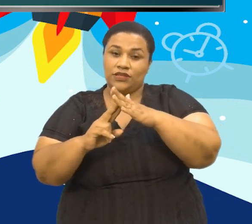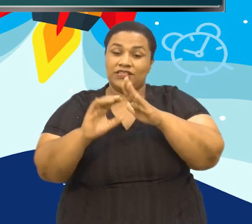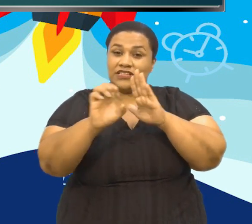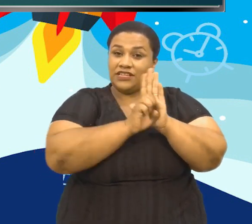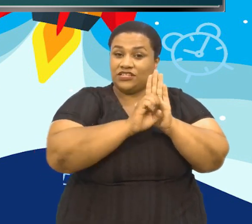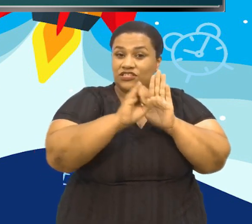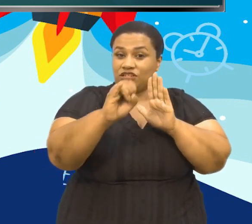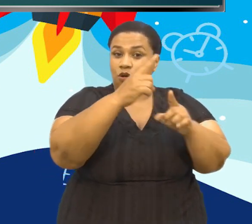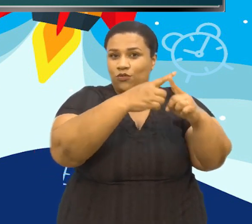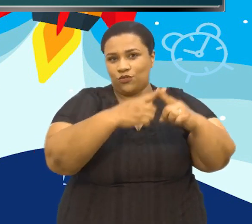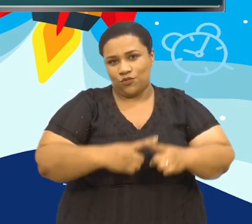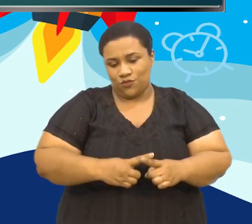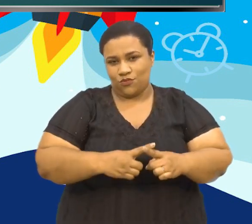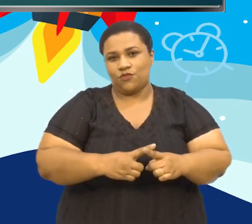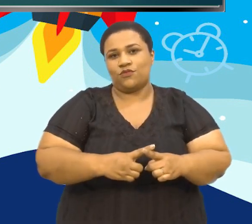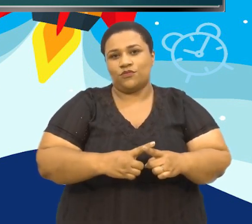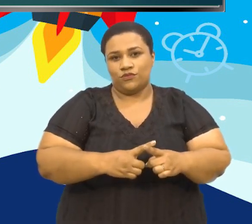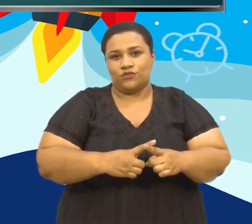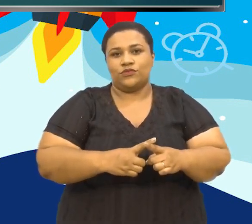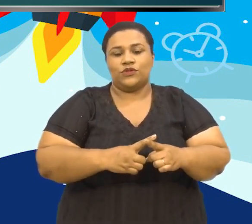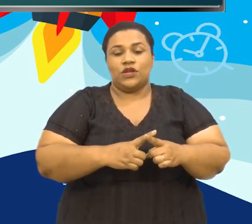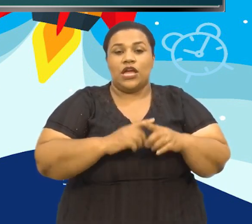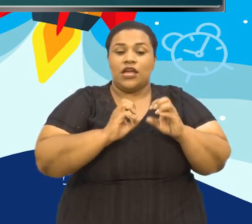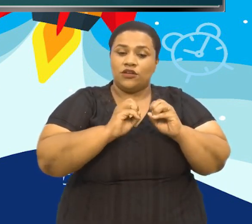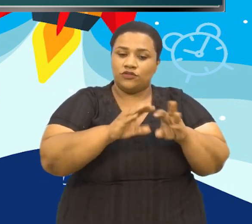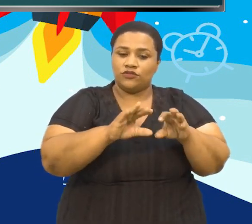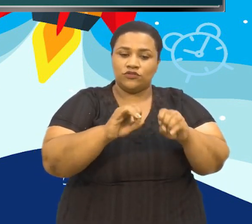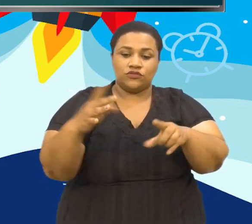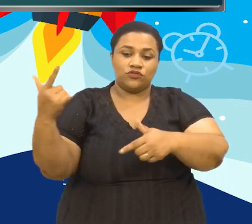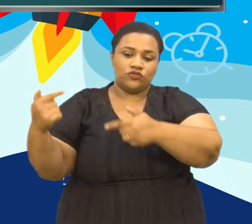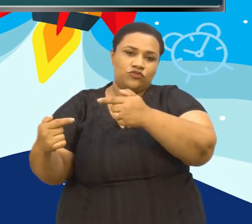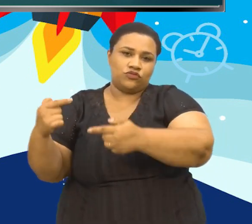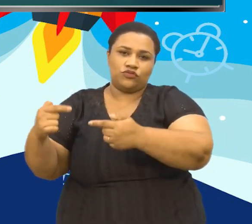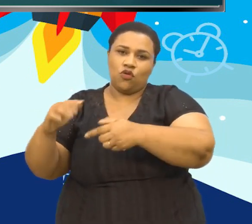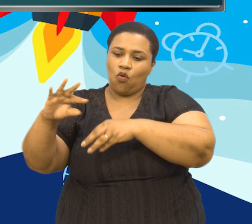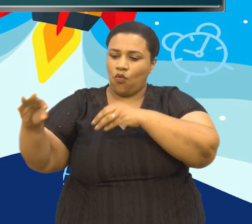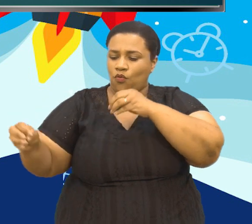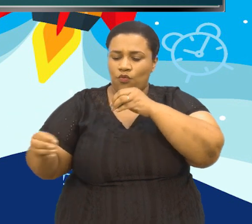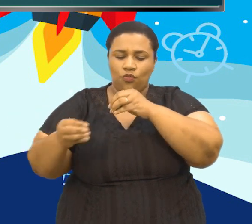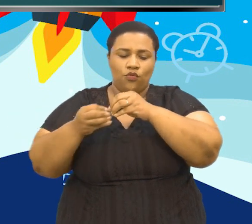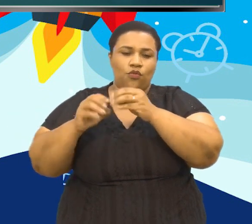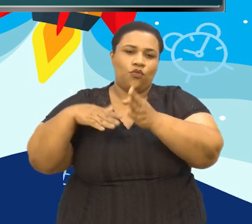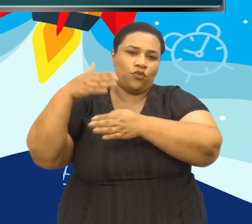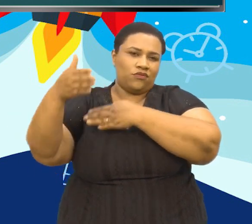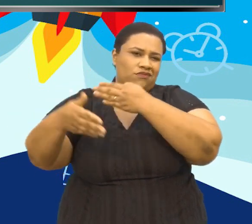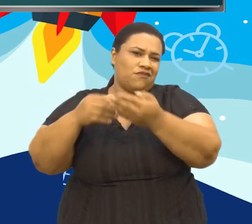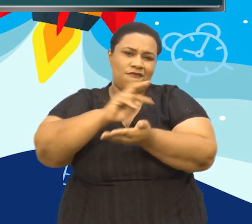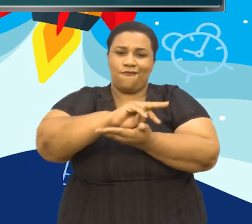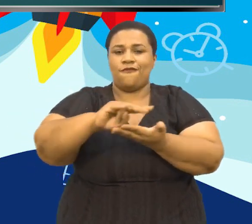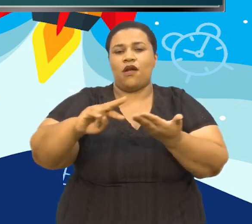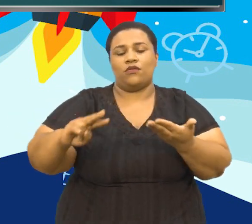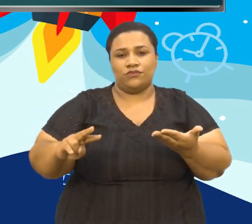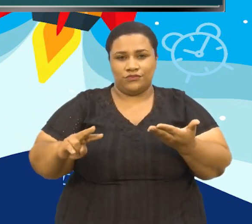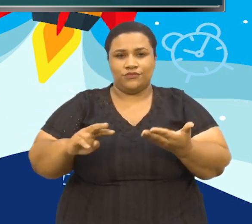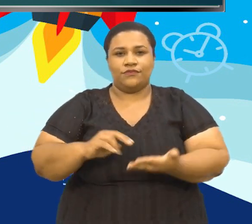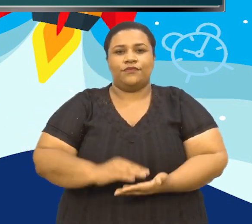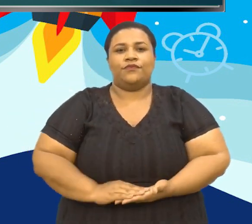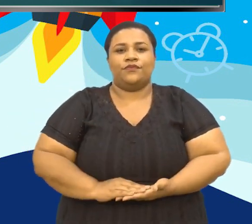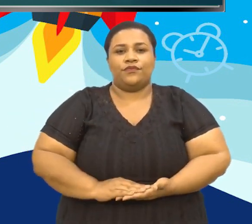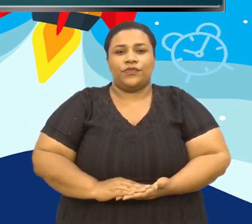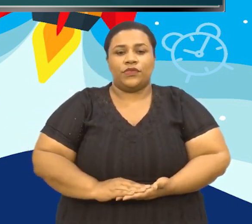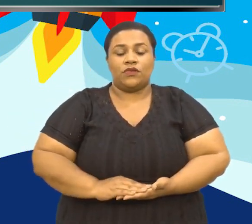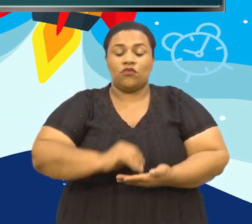de concursos públicos, manuais referentes a jogos como um todo, dentre outros. Esses são os